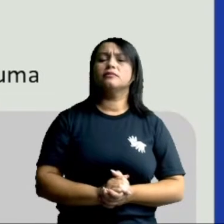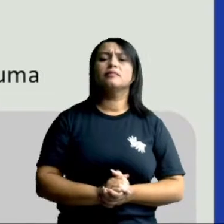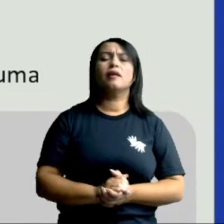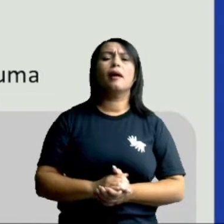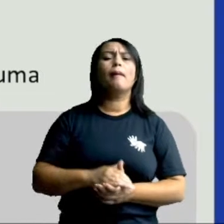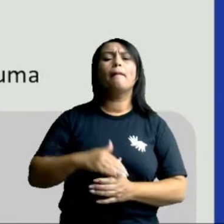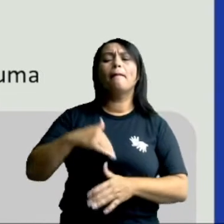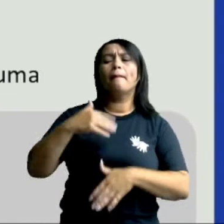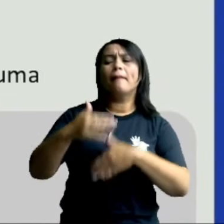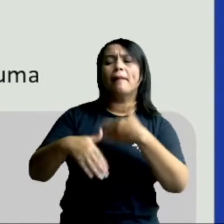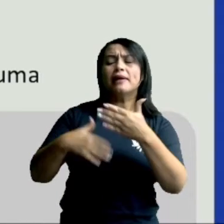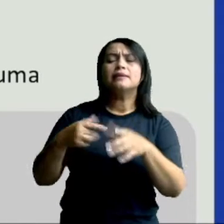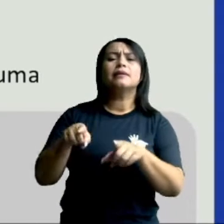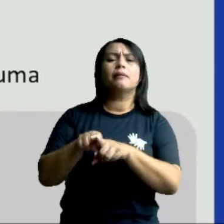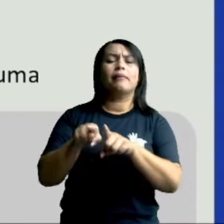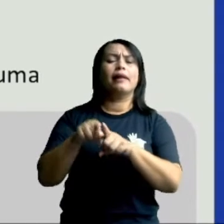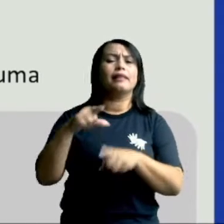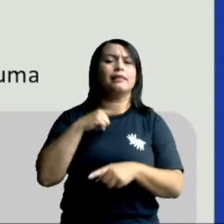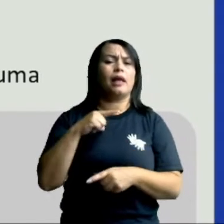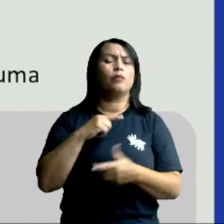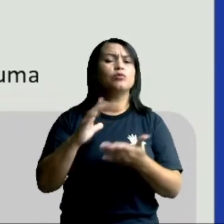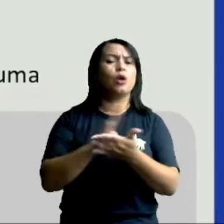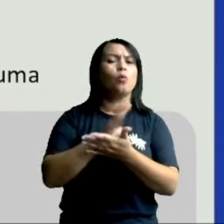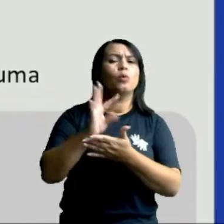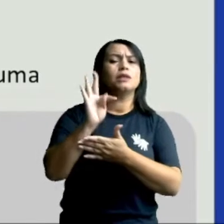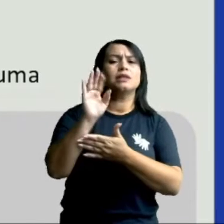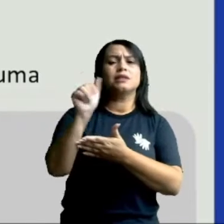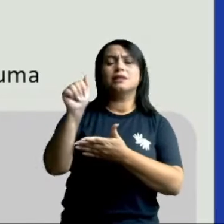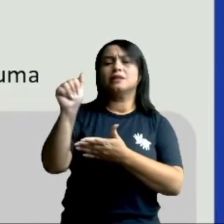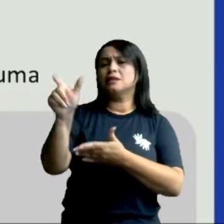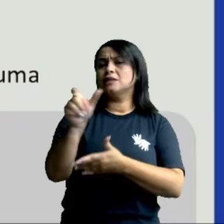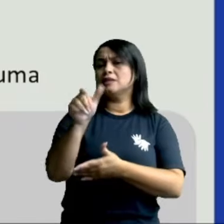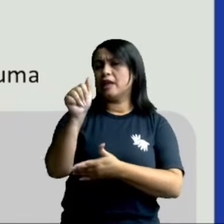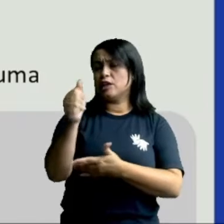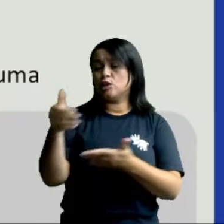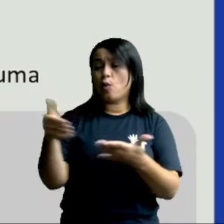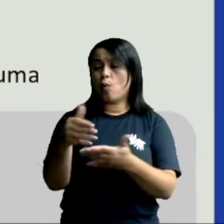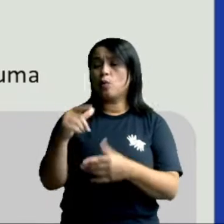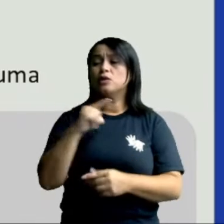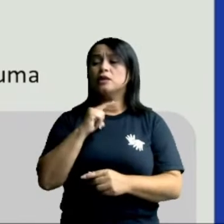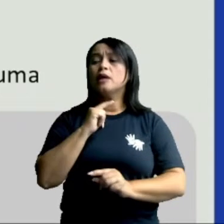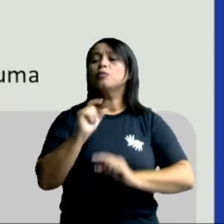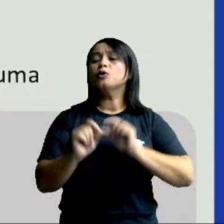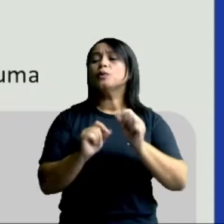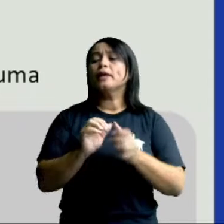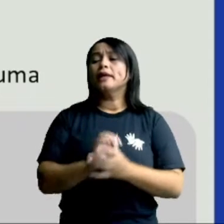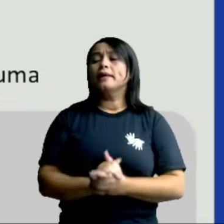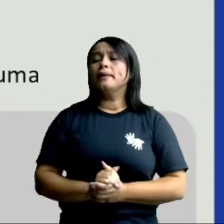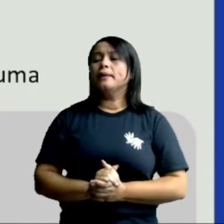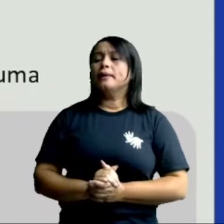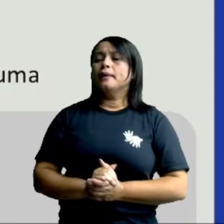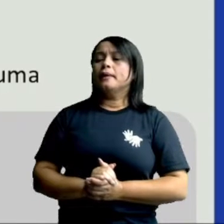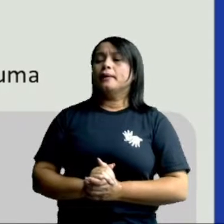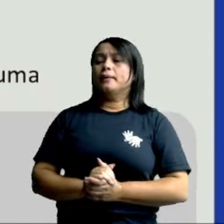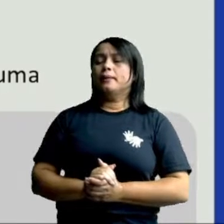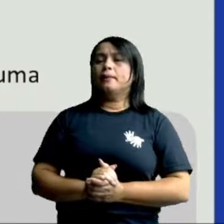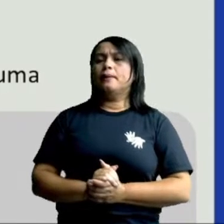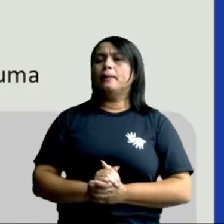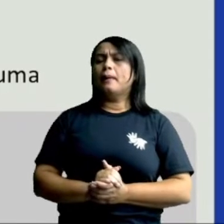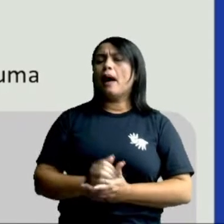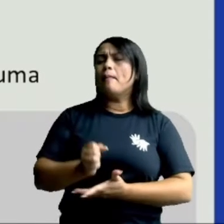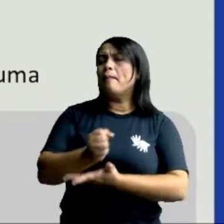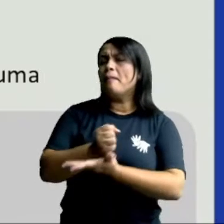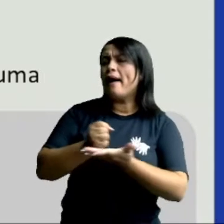Passando, a gente tem mais algumas taxas, né, para a gente ver. Hoje a gente tem a